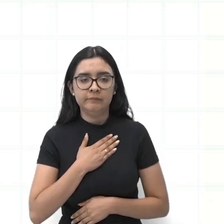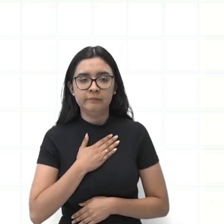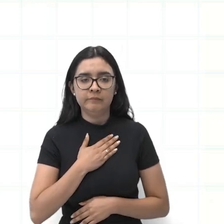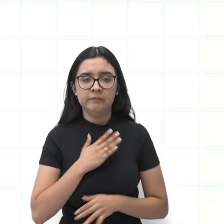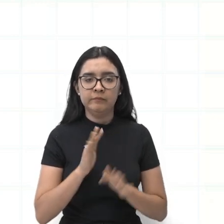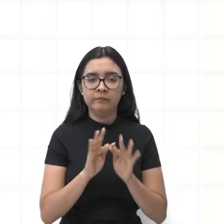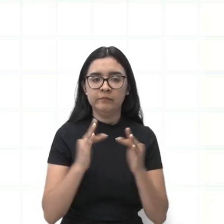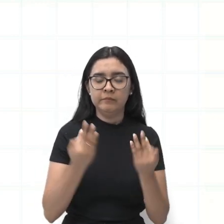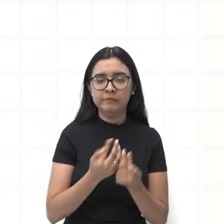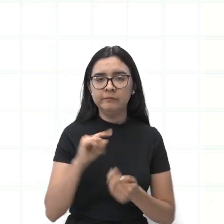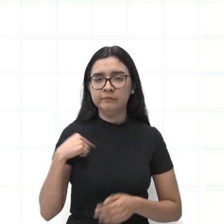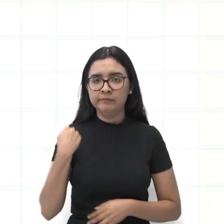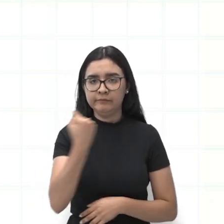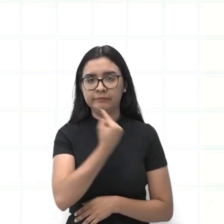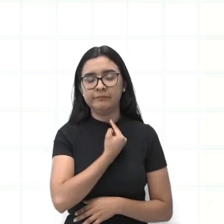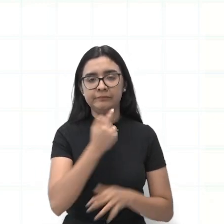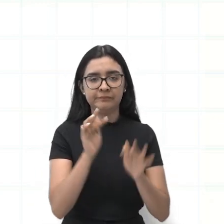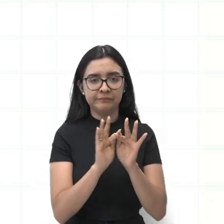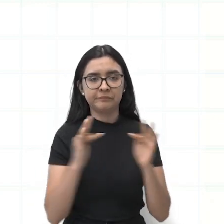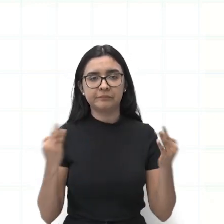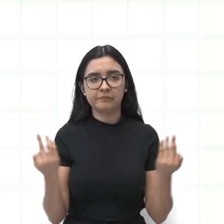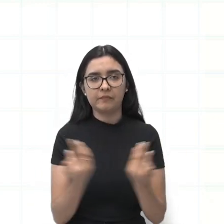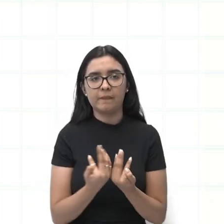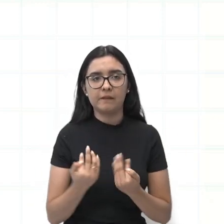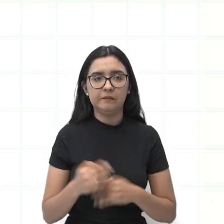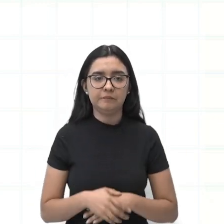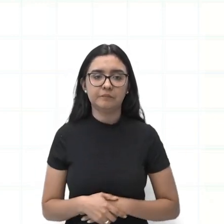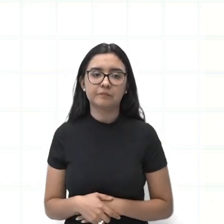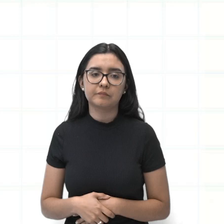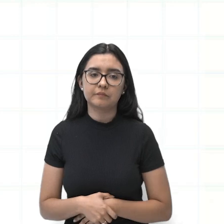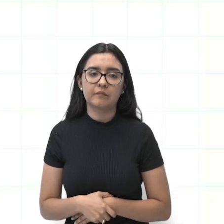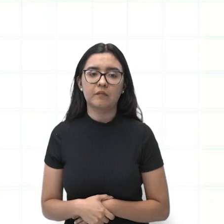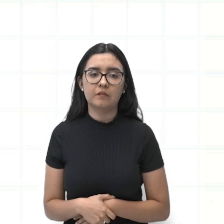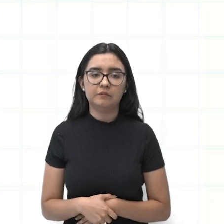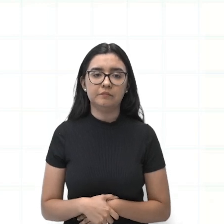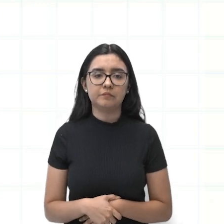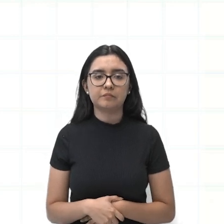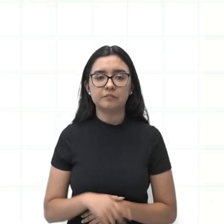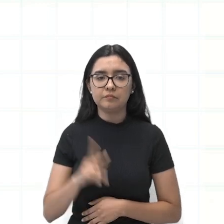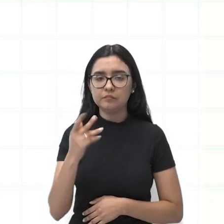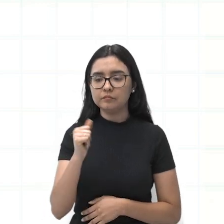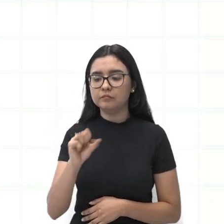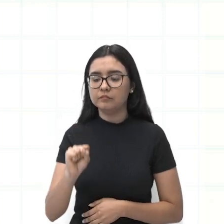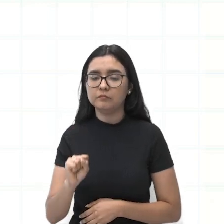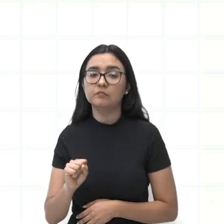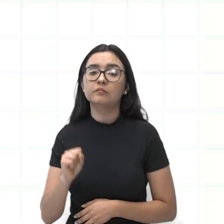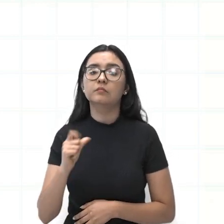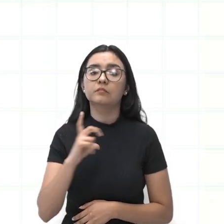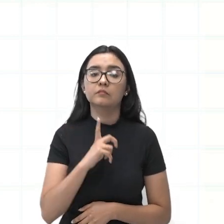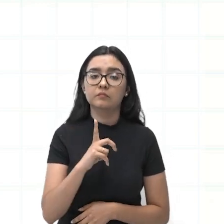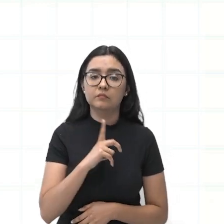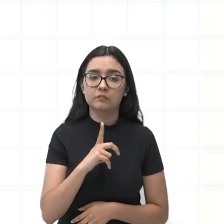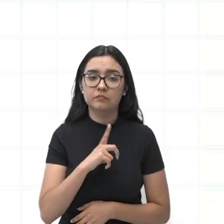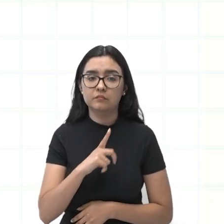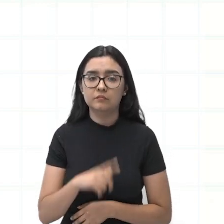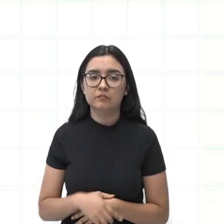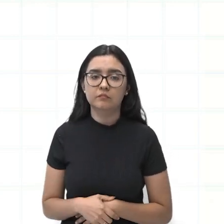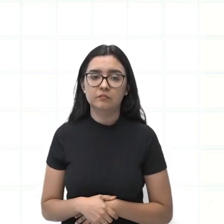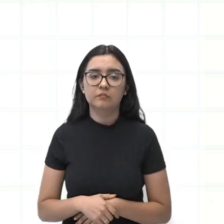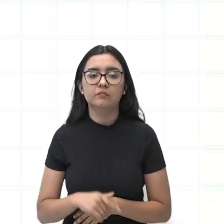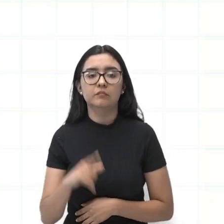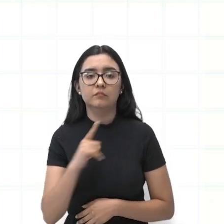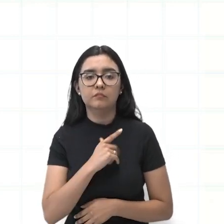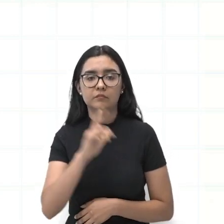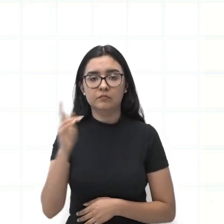família, nossa família, aliás. Nossa família, né, que é equivalente a ela, has, tem. Então, eu tenho